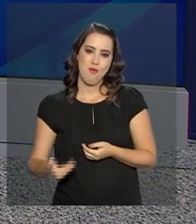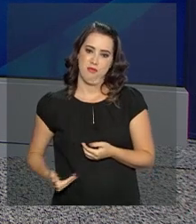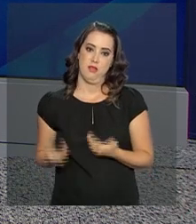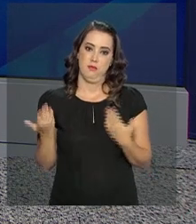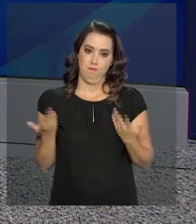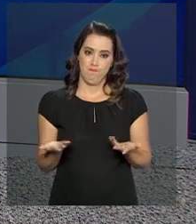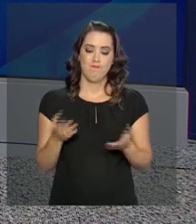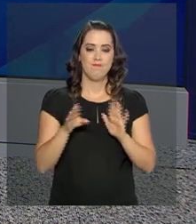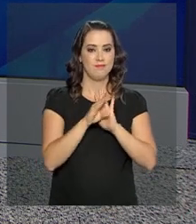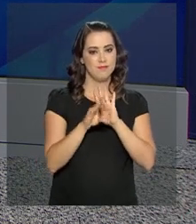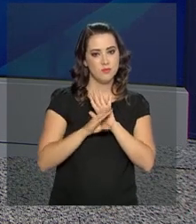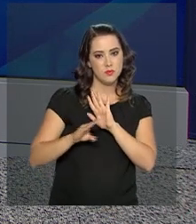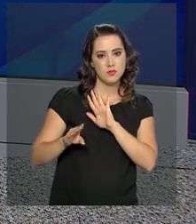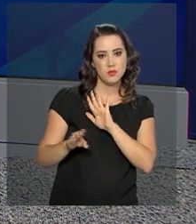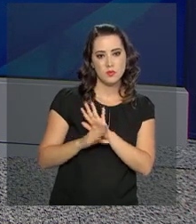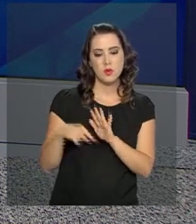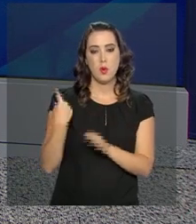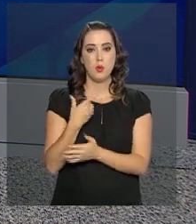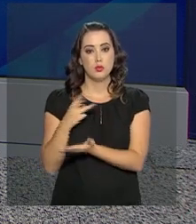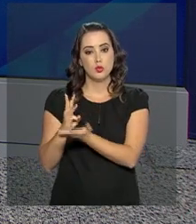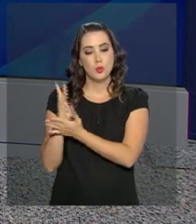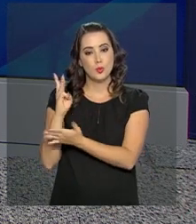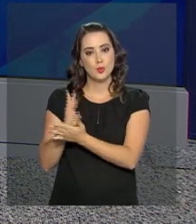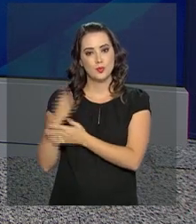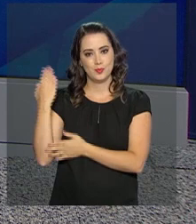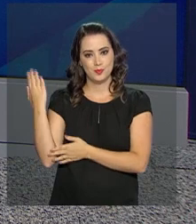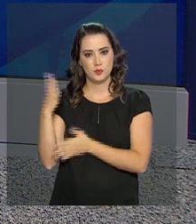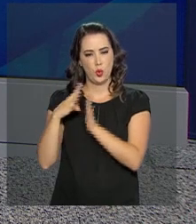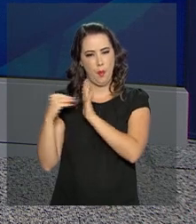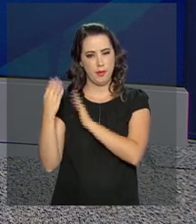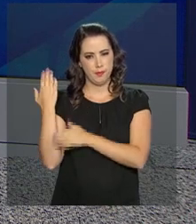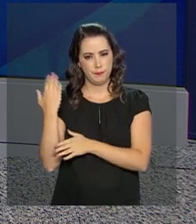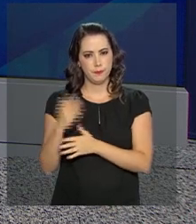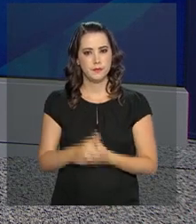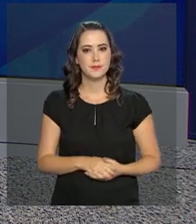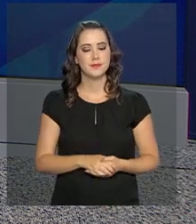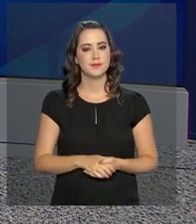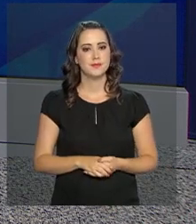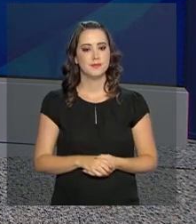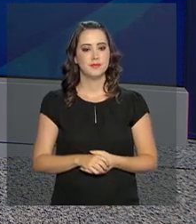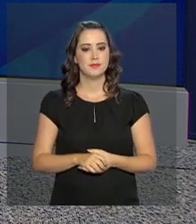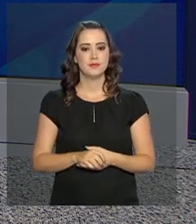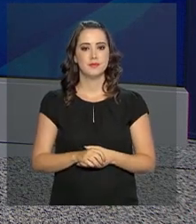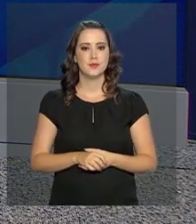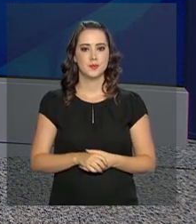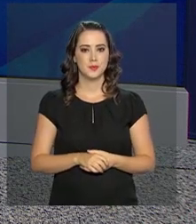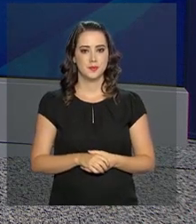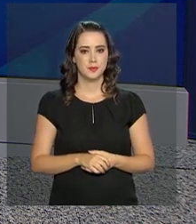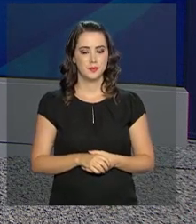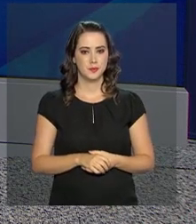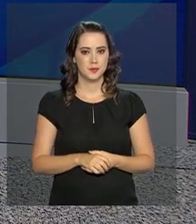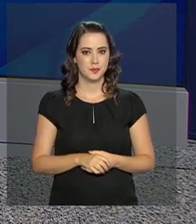dúvidas sobre programas e ações do governo federal para o nosso WhatsApp. Então, anote aí, é